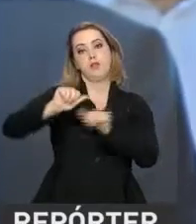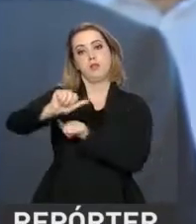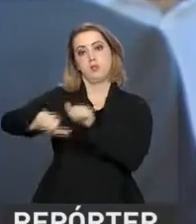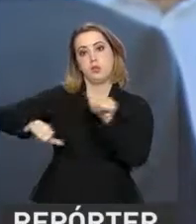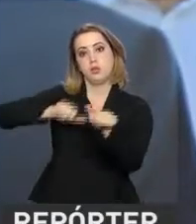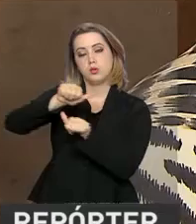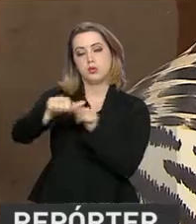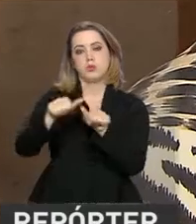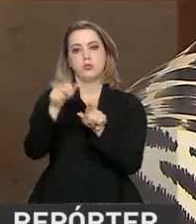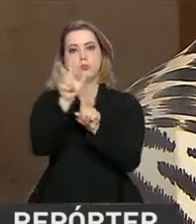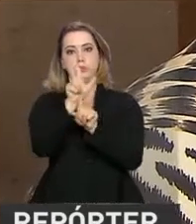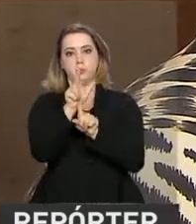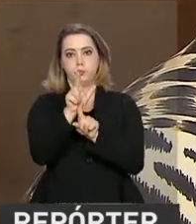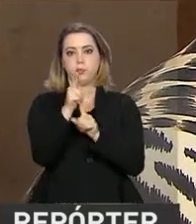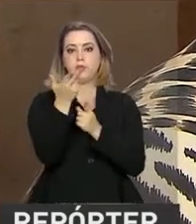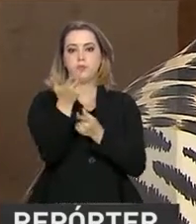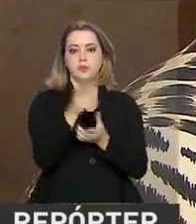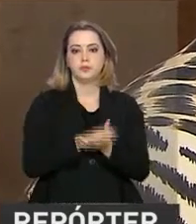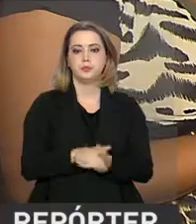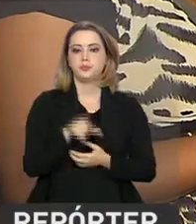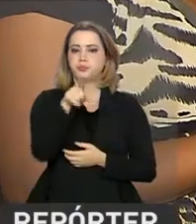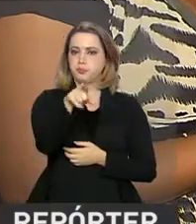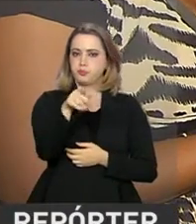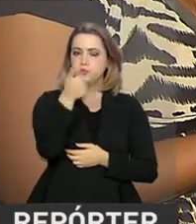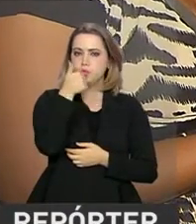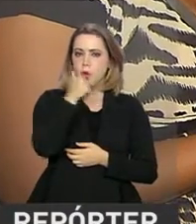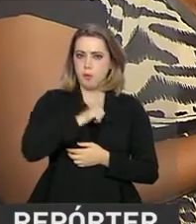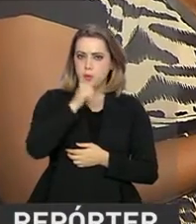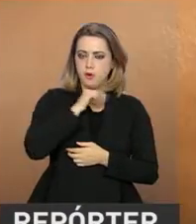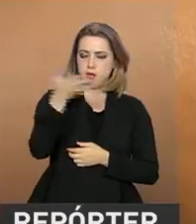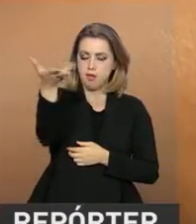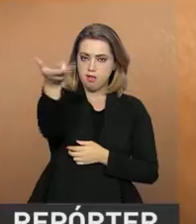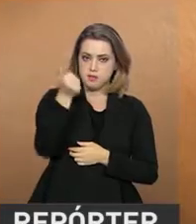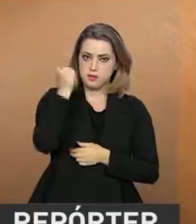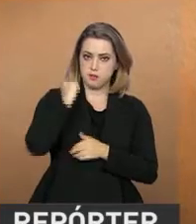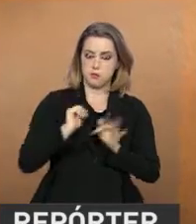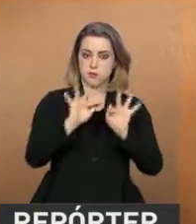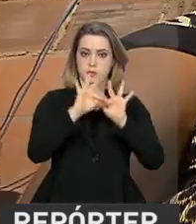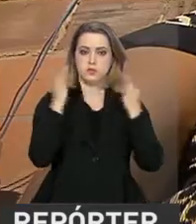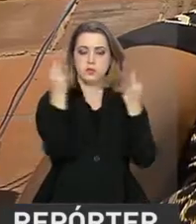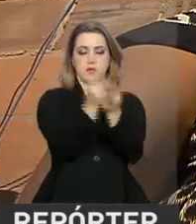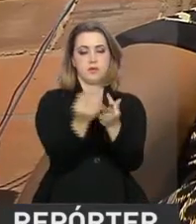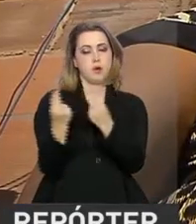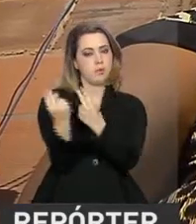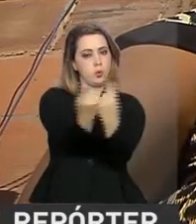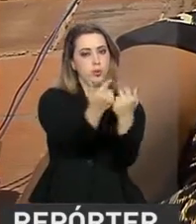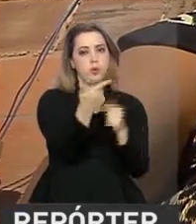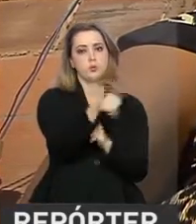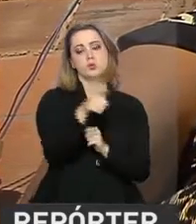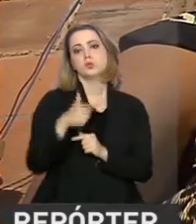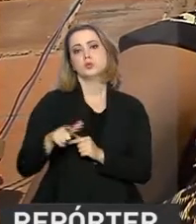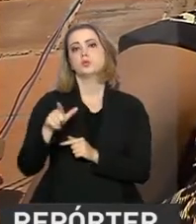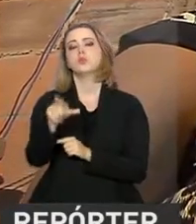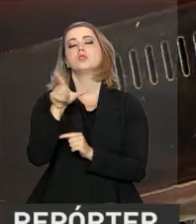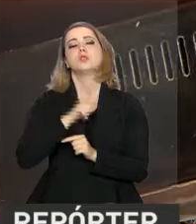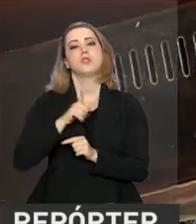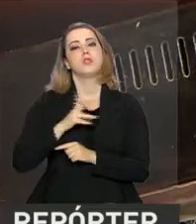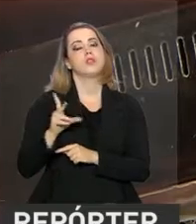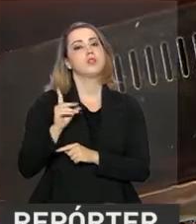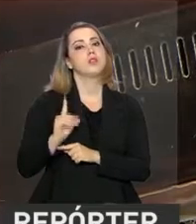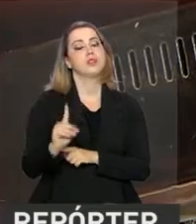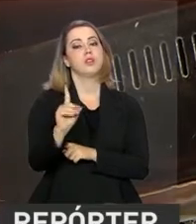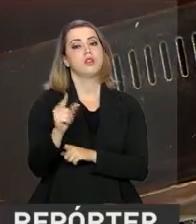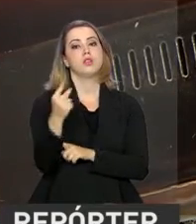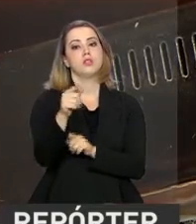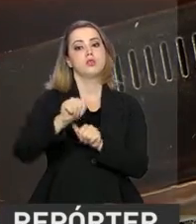que é a tv digital edilene é beneficiária do programa bolsa família como todos os outros que recebem o benefício ela tem direito a um